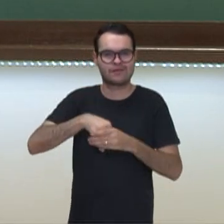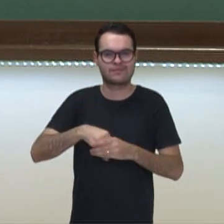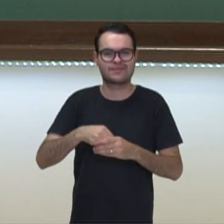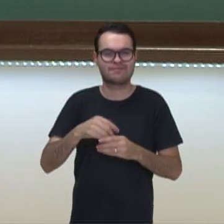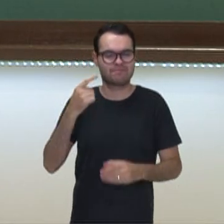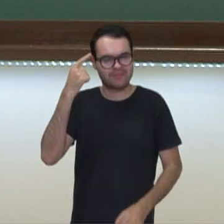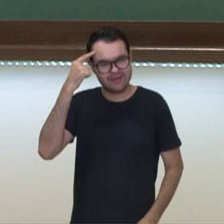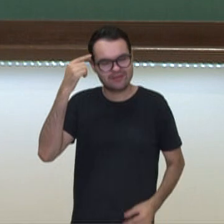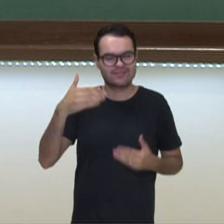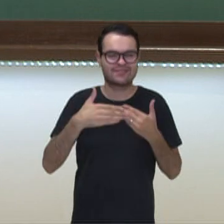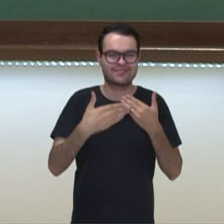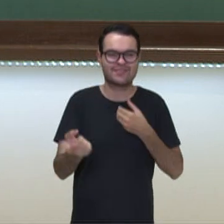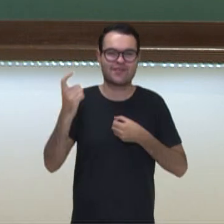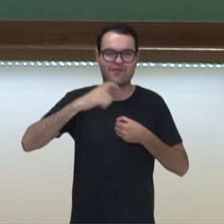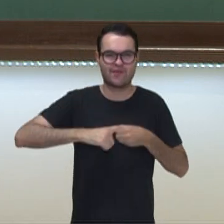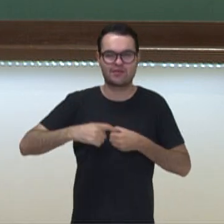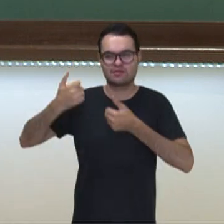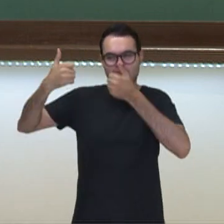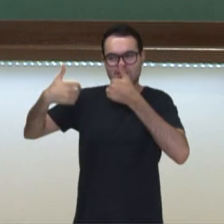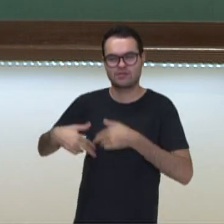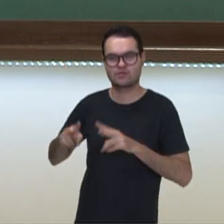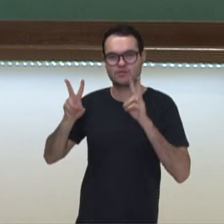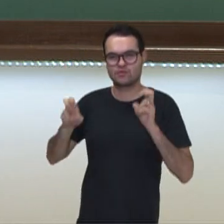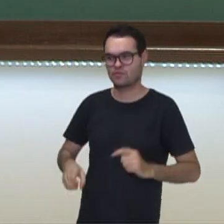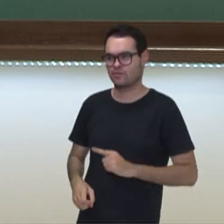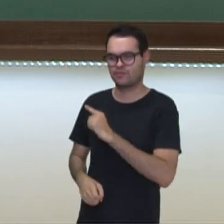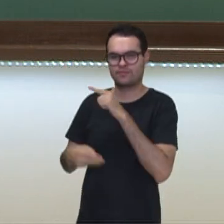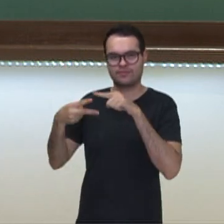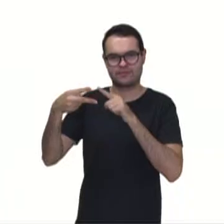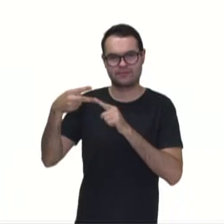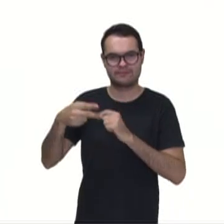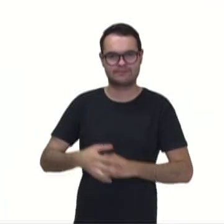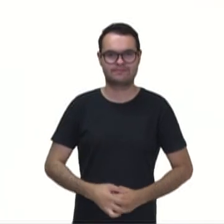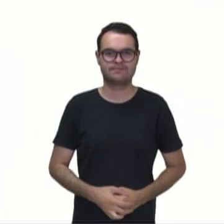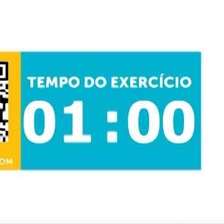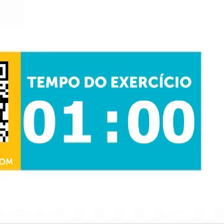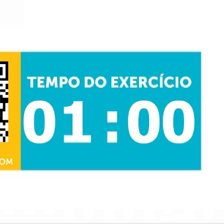eu já volto com vocês comentando estas 2 questões.